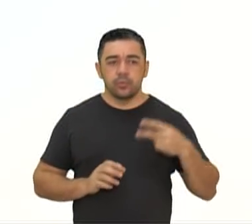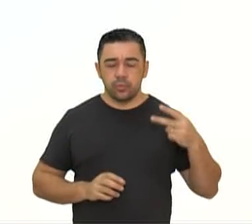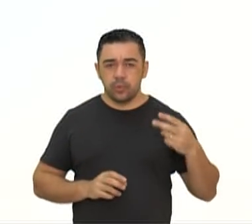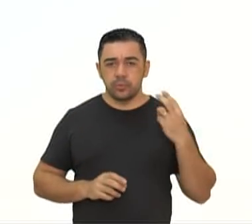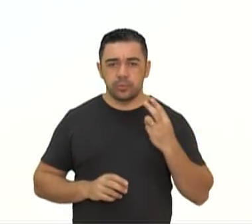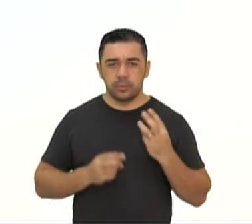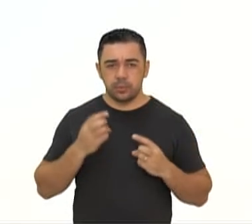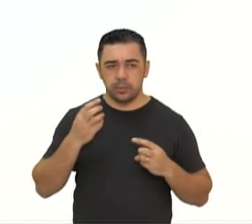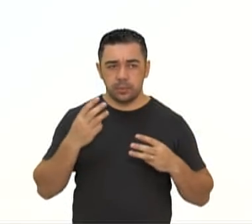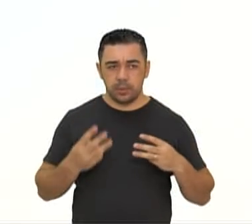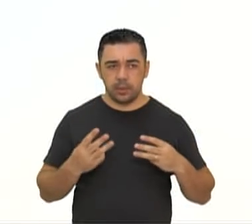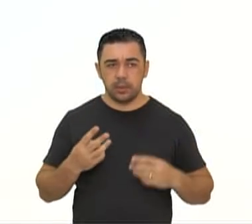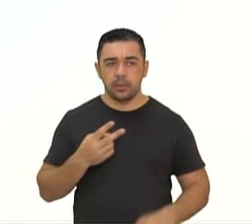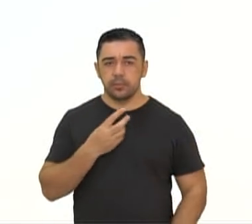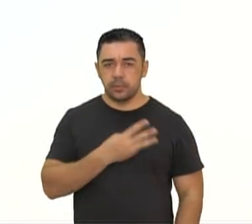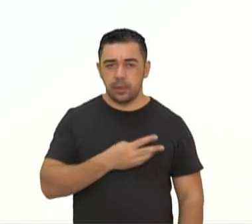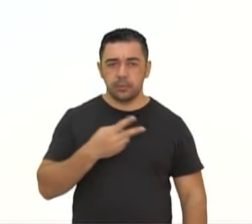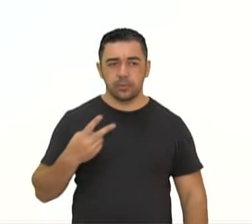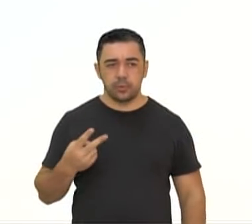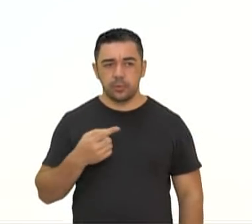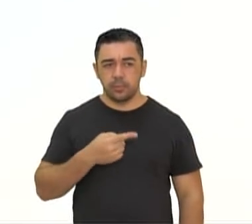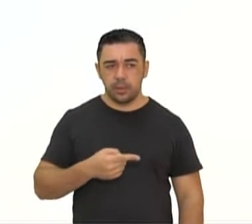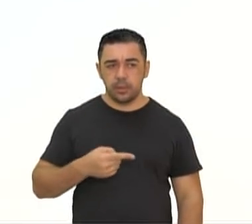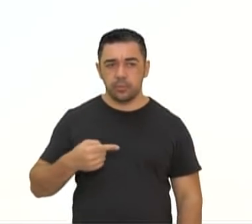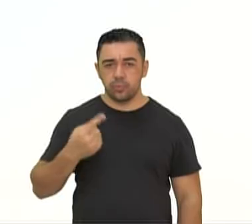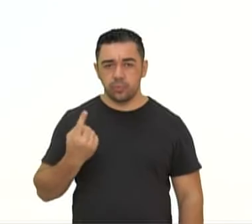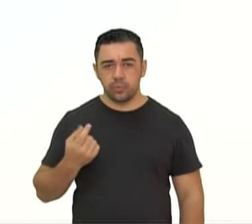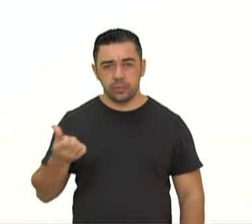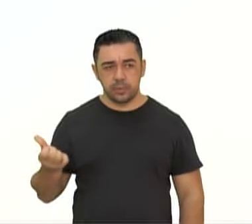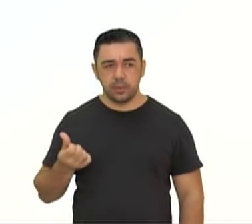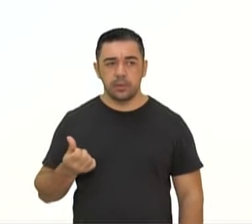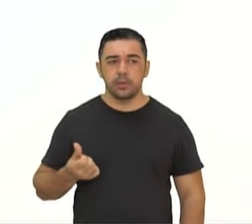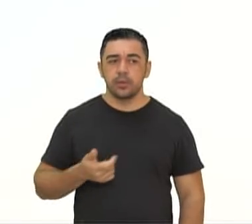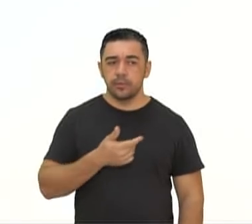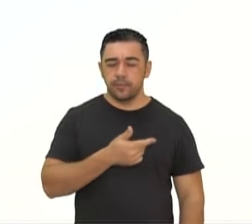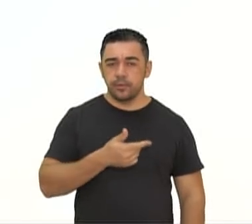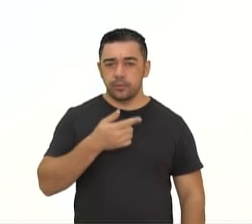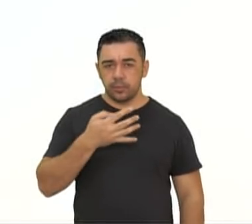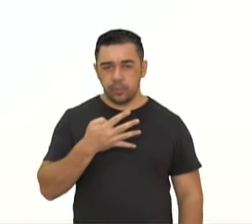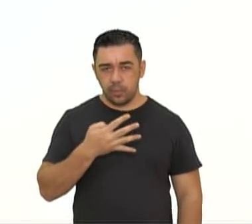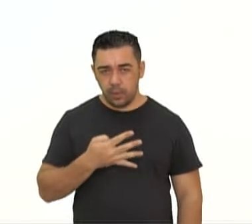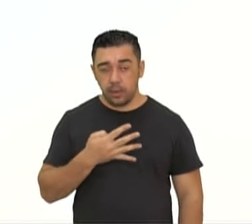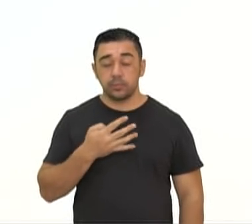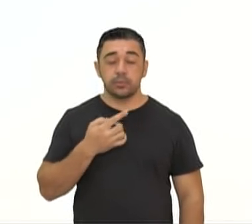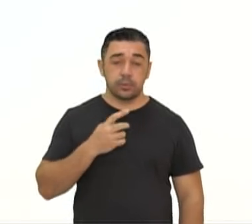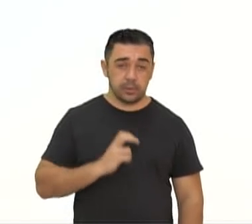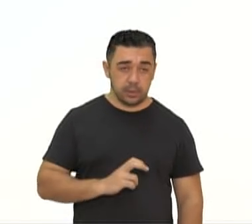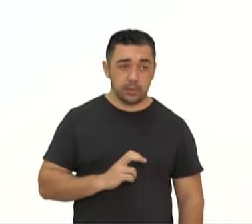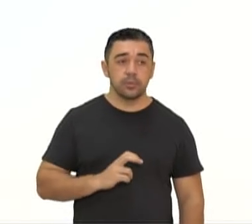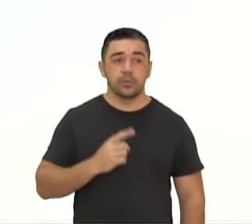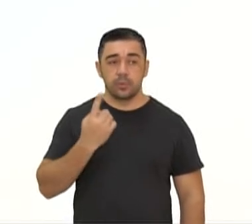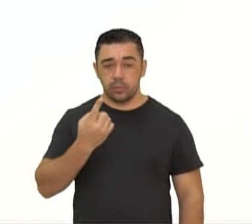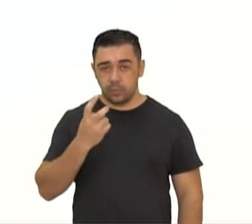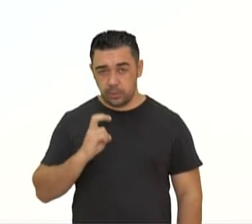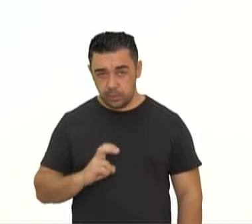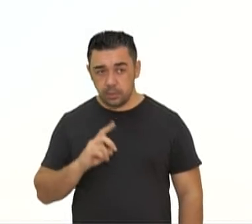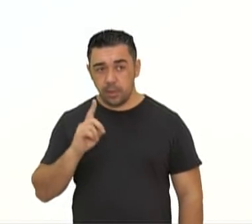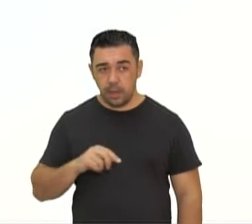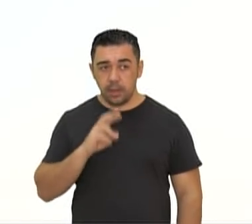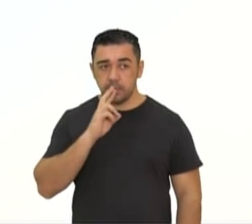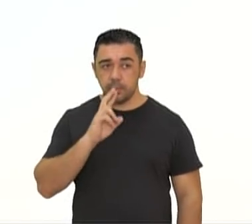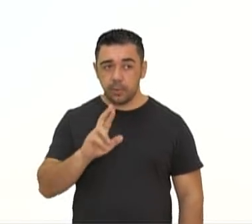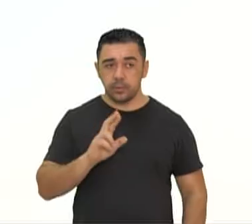3 e o 2, o menos 1 e o 6, o 24 quintos e o 1 quinto, eles são soluções dessa equação. Dá uma